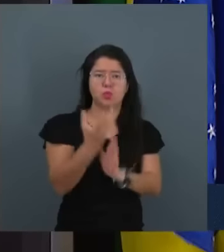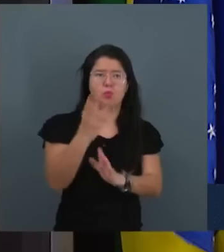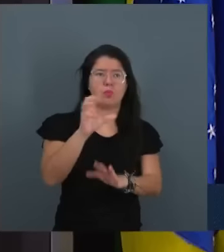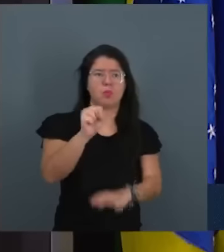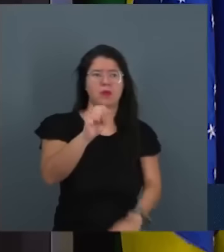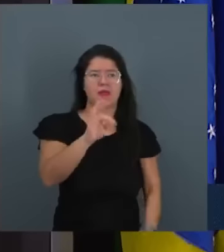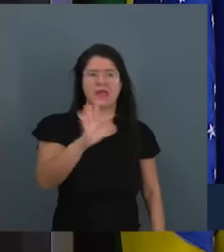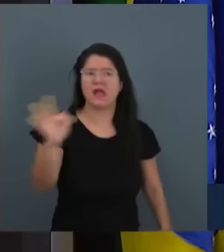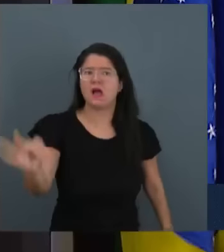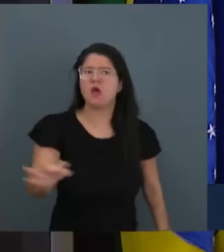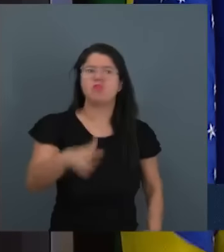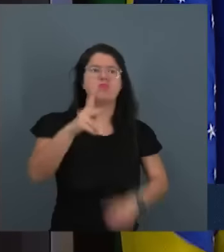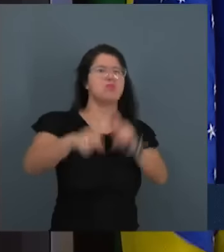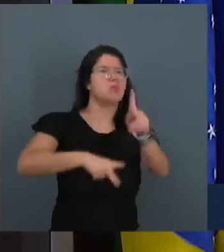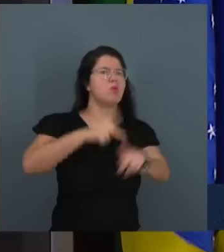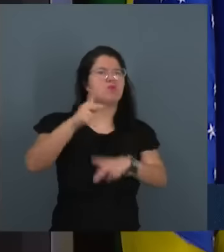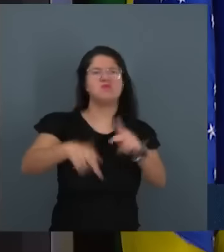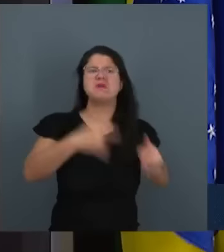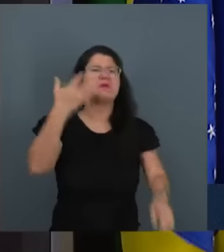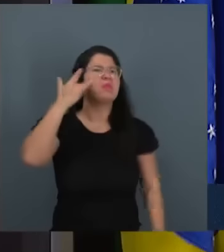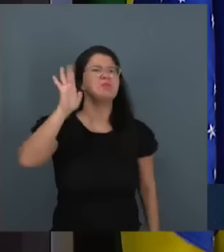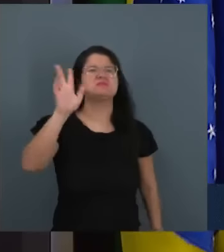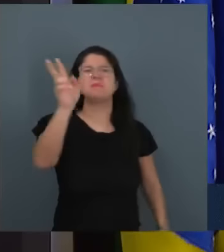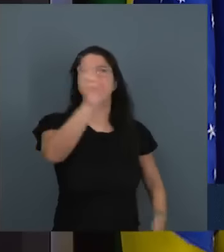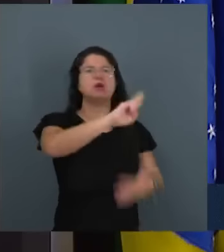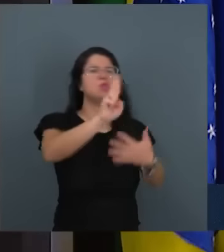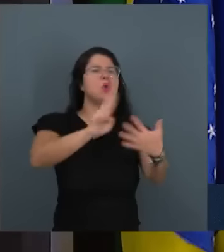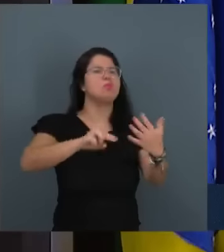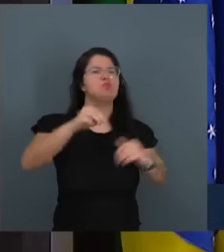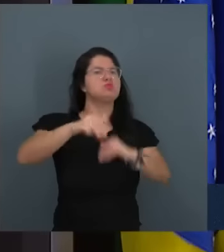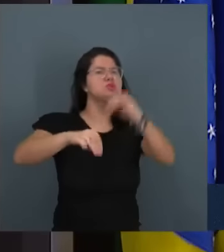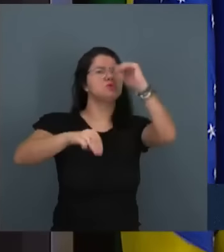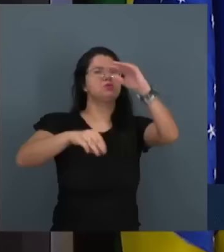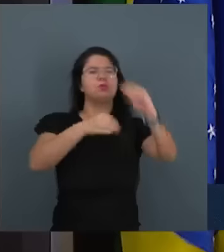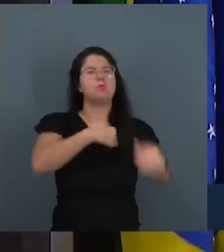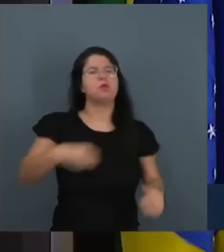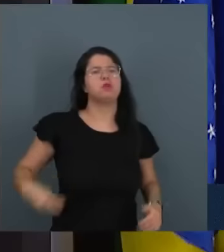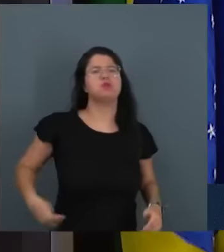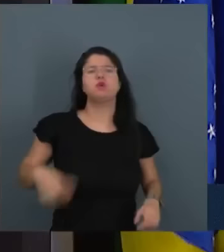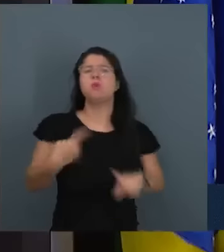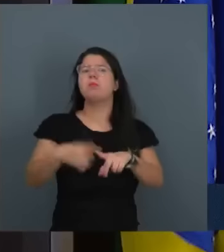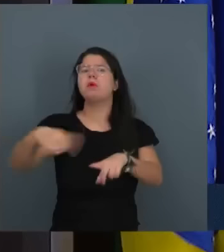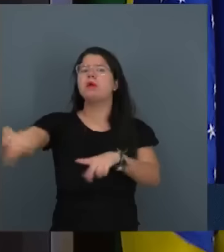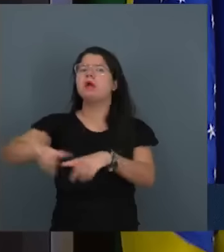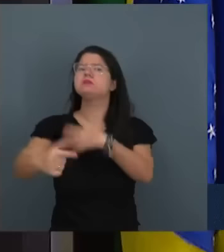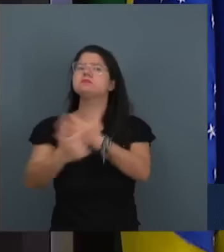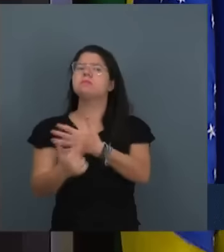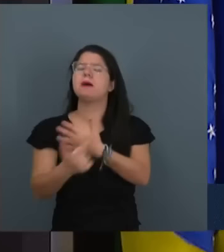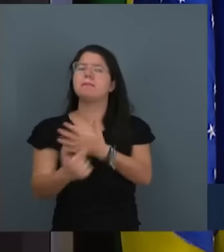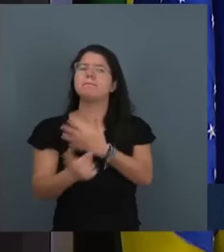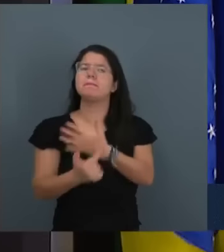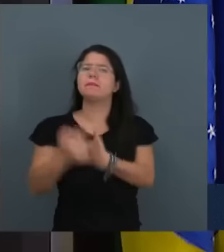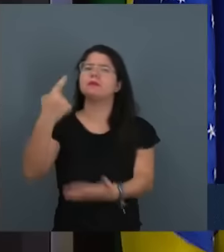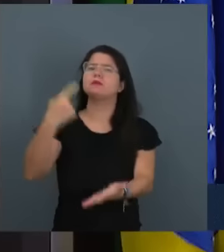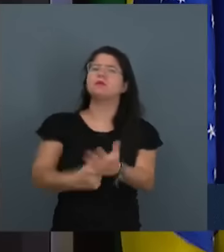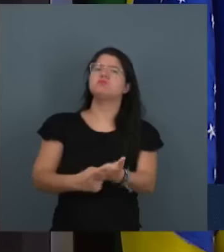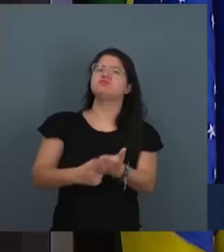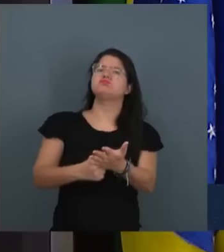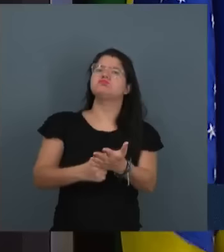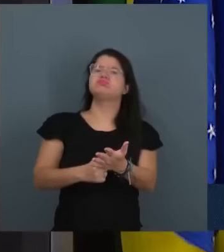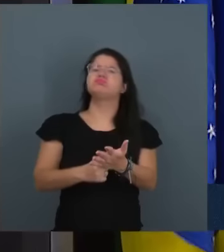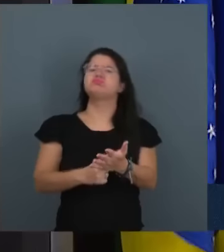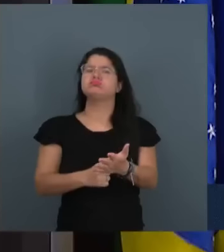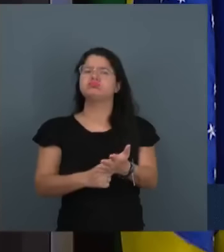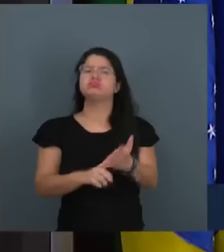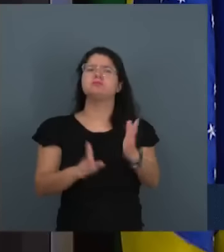povo desconhecia o nome dos ministros do Supremo, porque eles cumpriam seu dever com discrição,